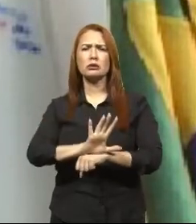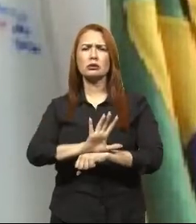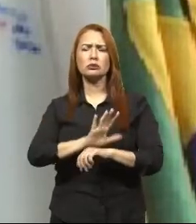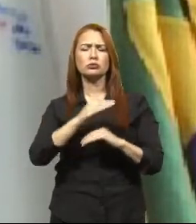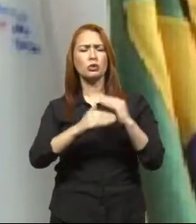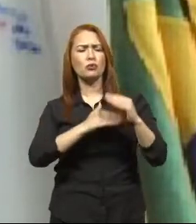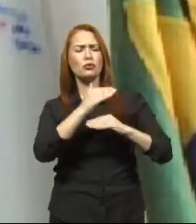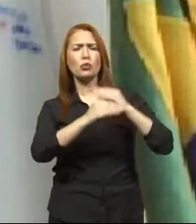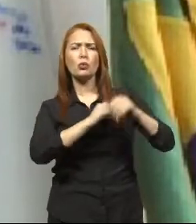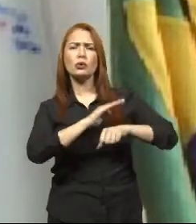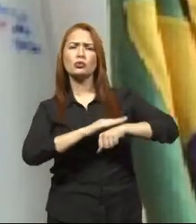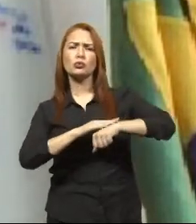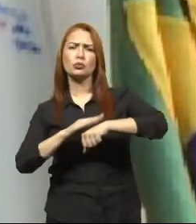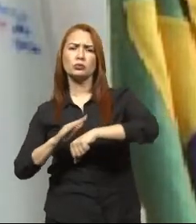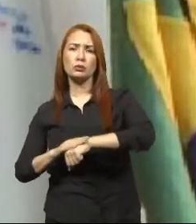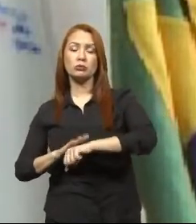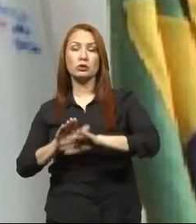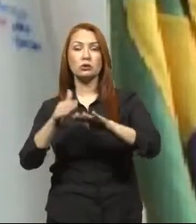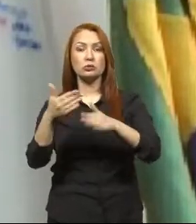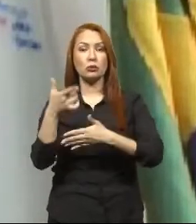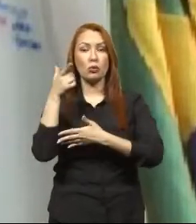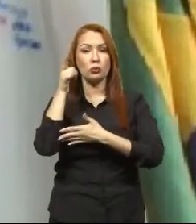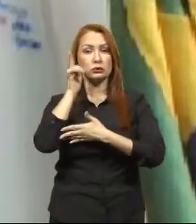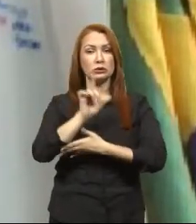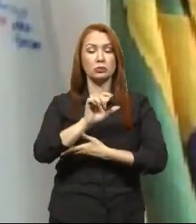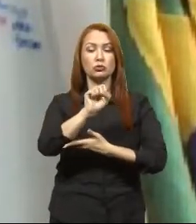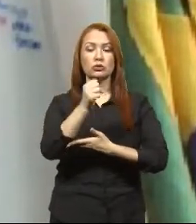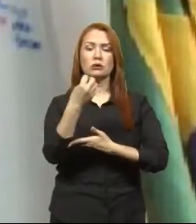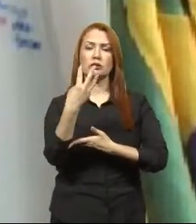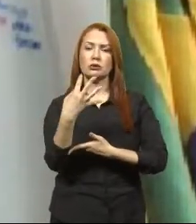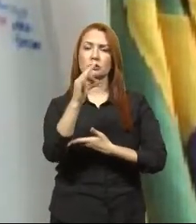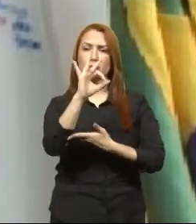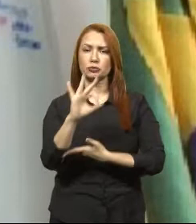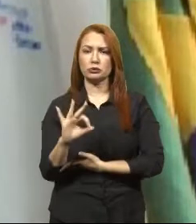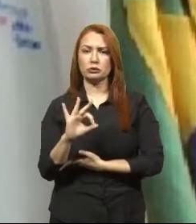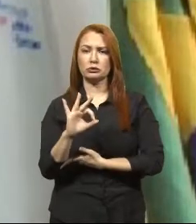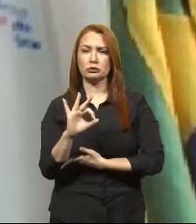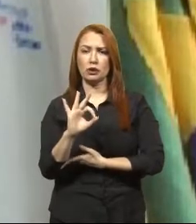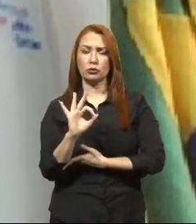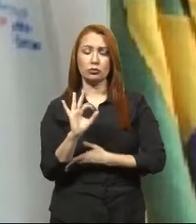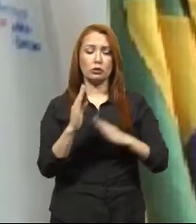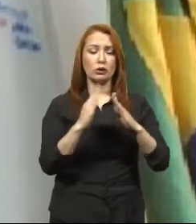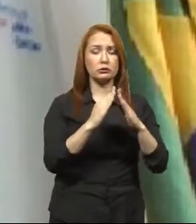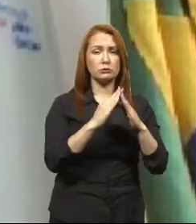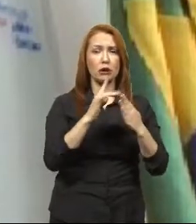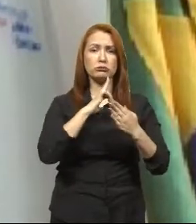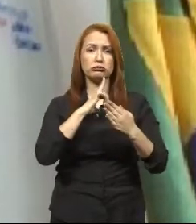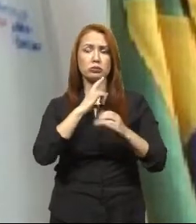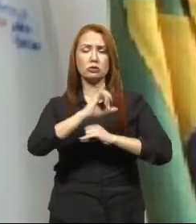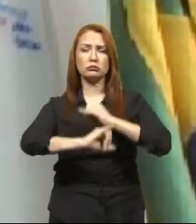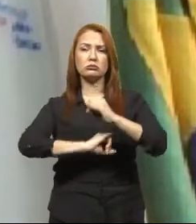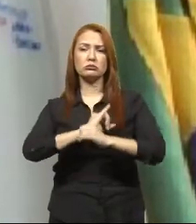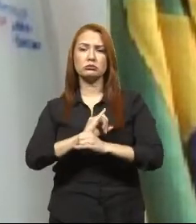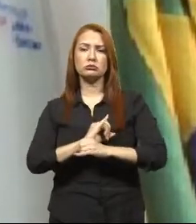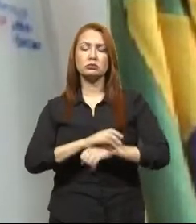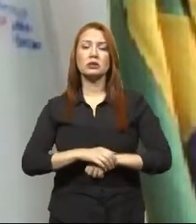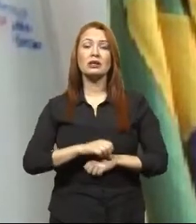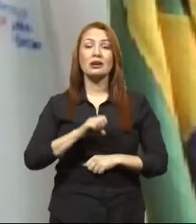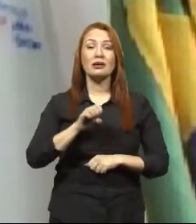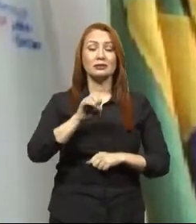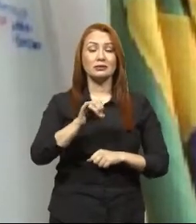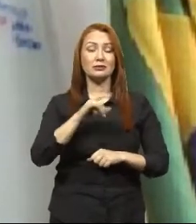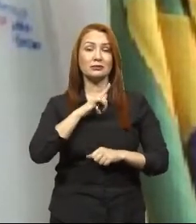longo do tempo, e nós chegamos nesse patamar de 83% dos domicílios com internet. E quando a gente entra nos dados mais granulares, a gente